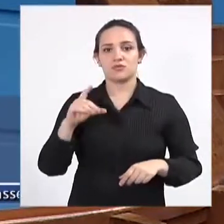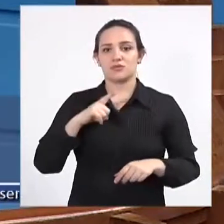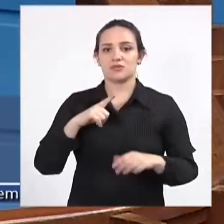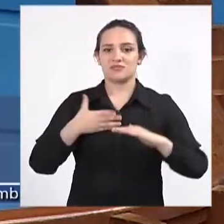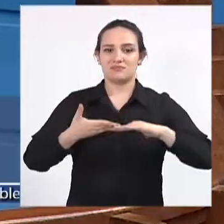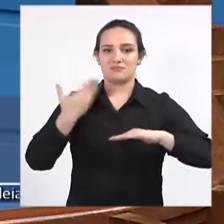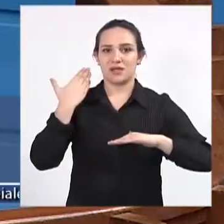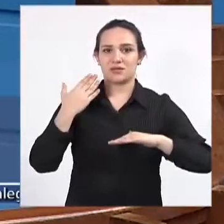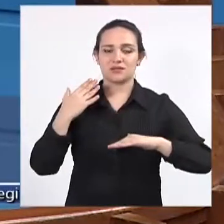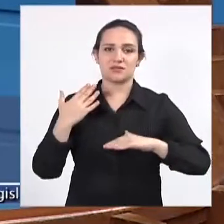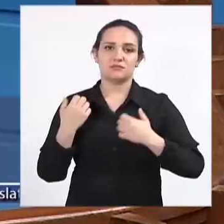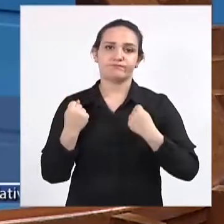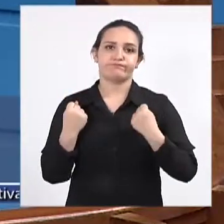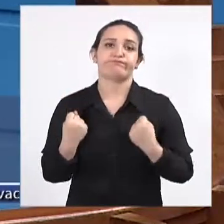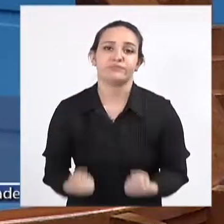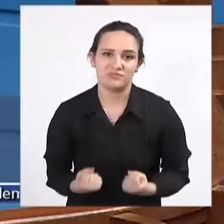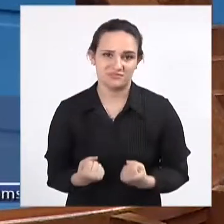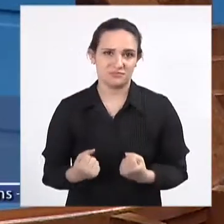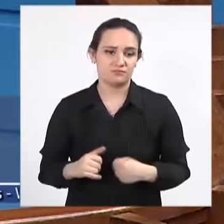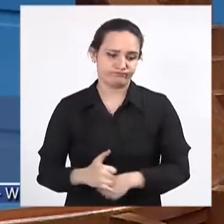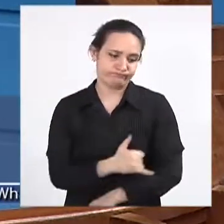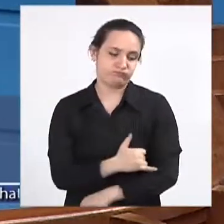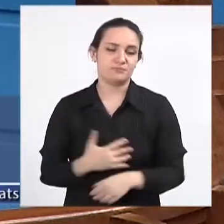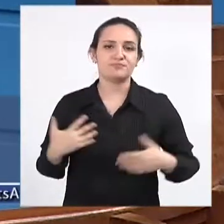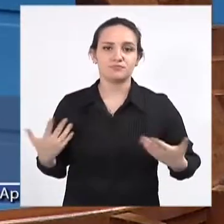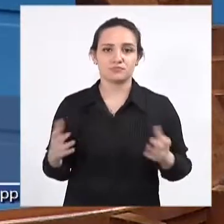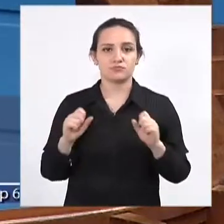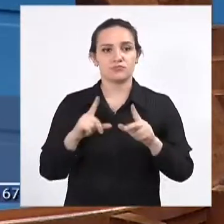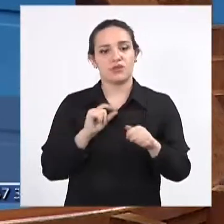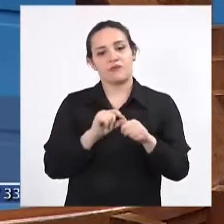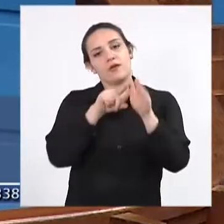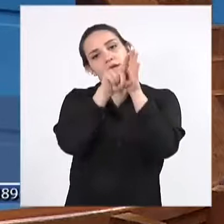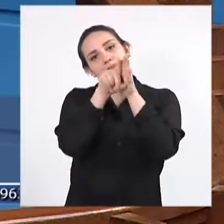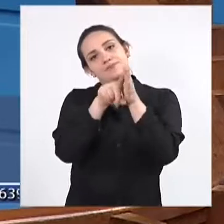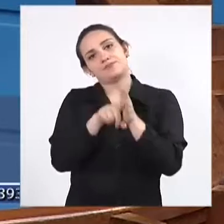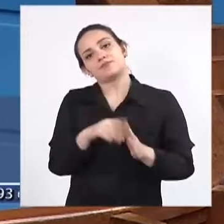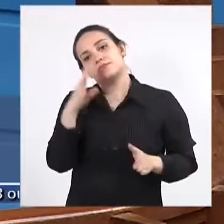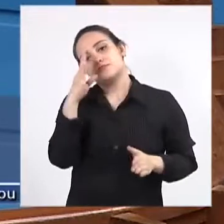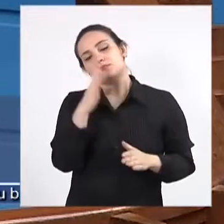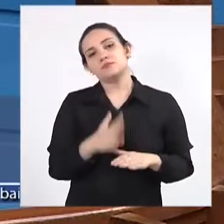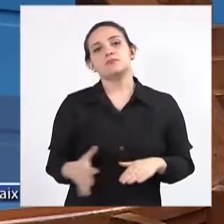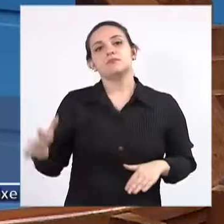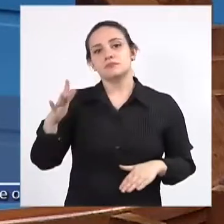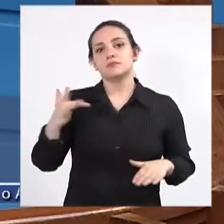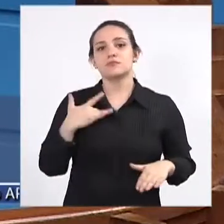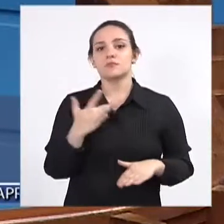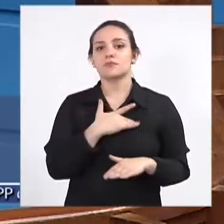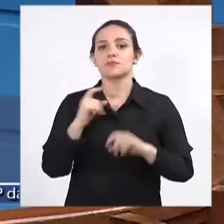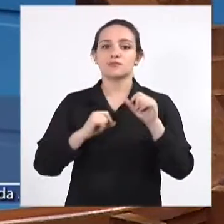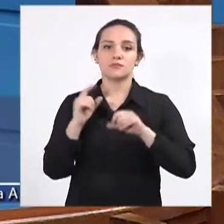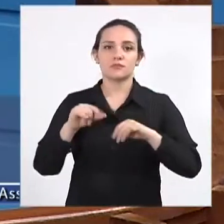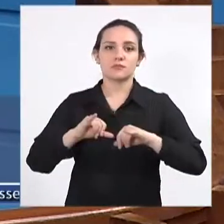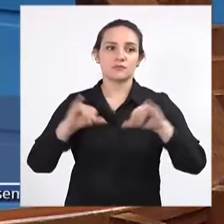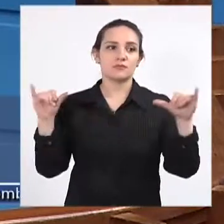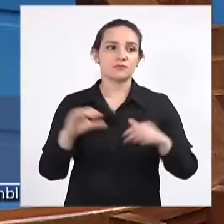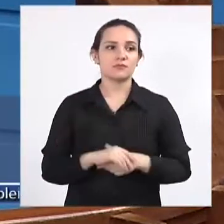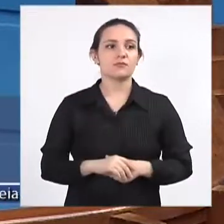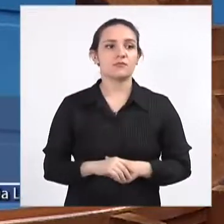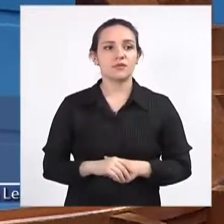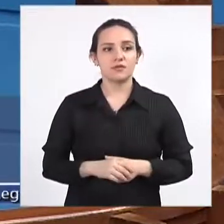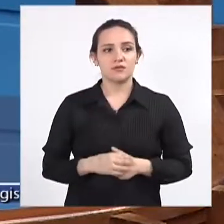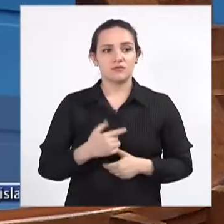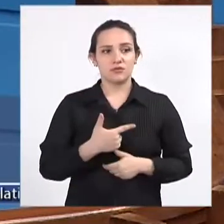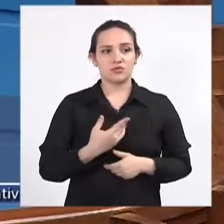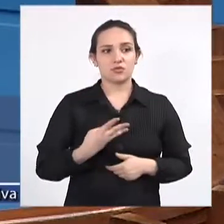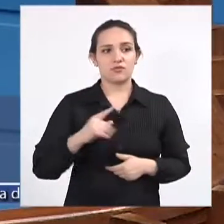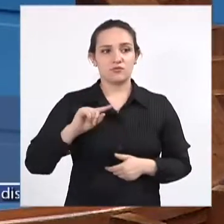peso. Tendo por base dados obtidos por meio da Pesquisa Nacional de Saúde, o Ministério da Saúde informa que 24,6%